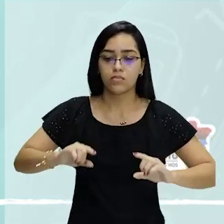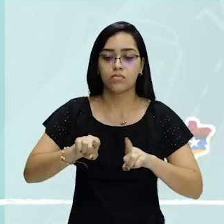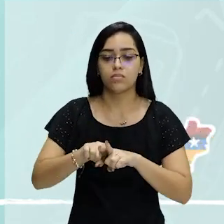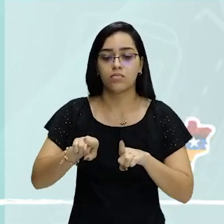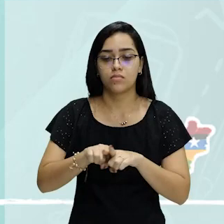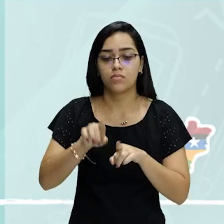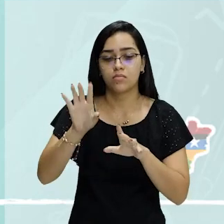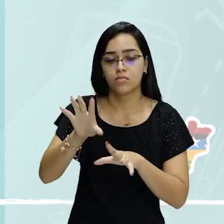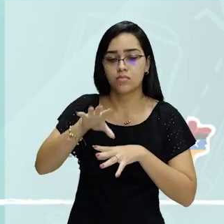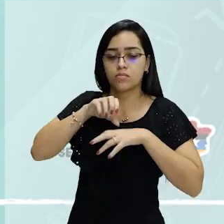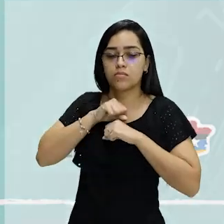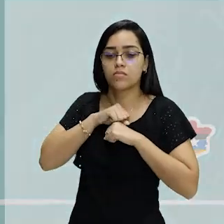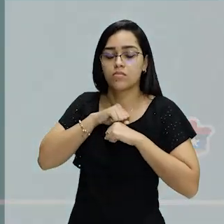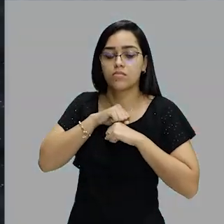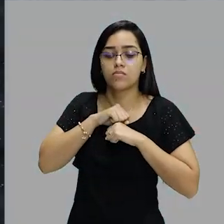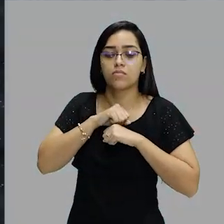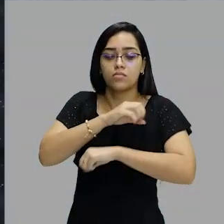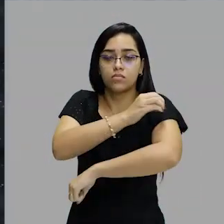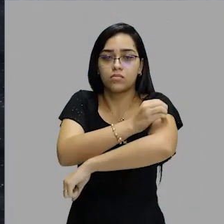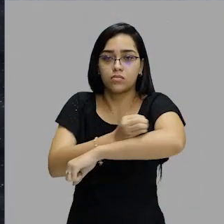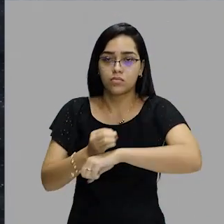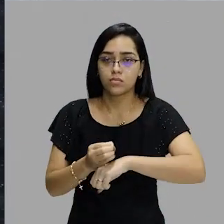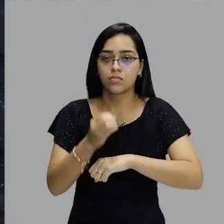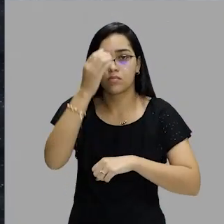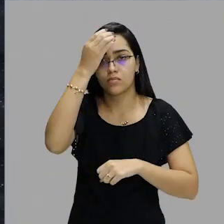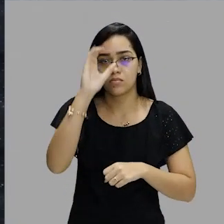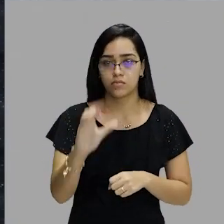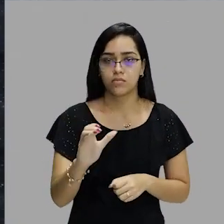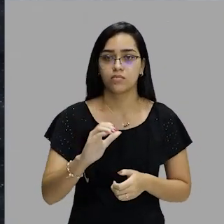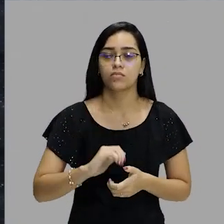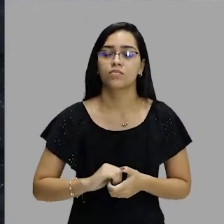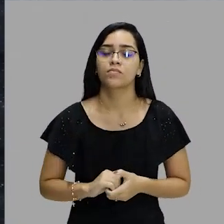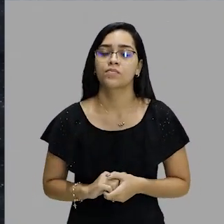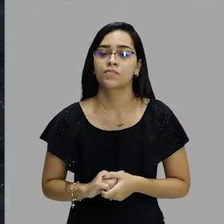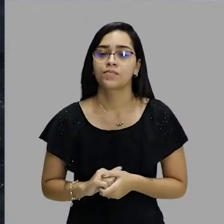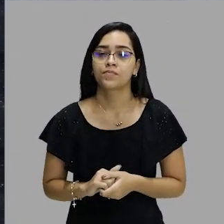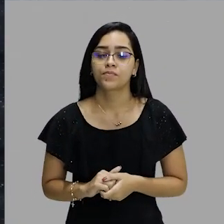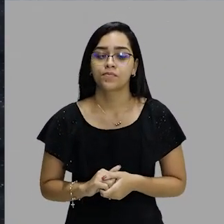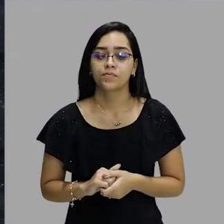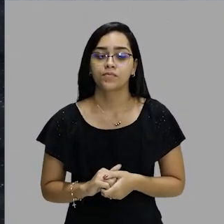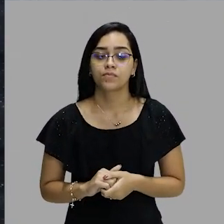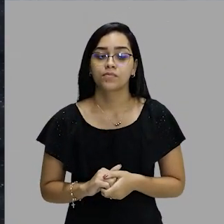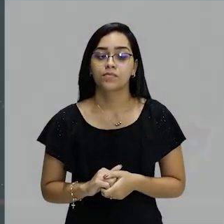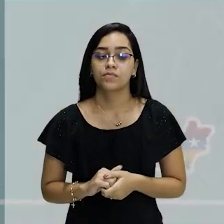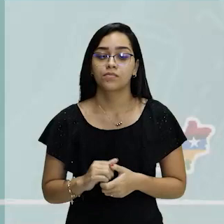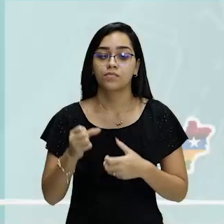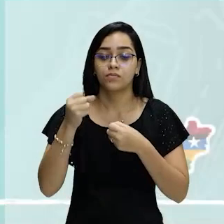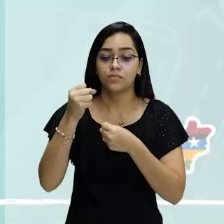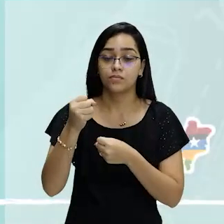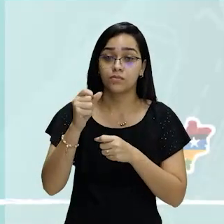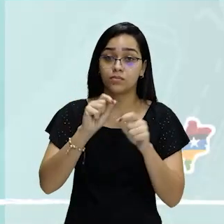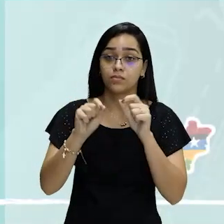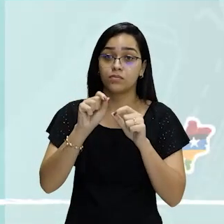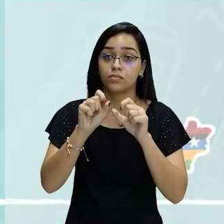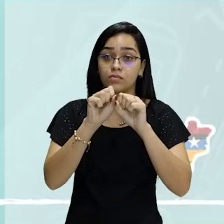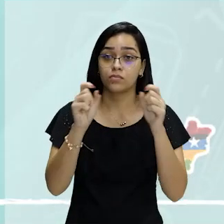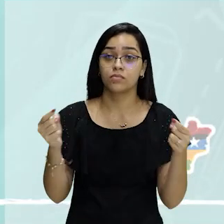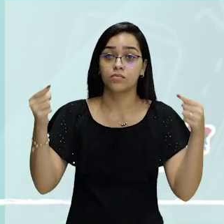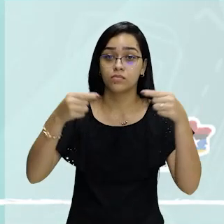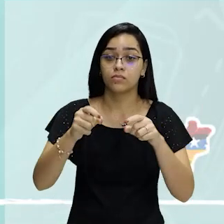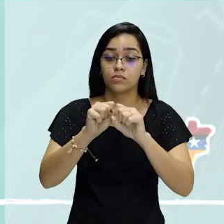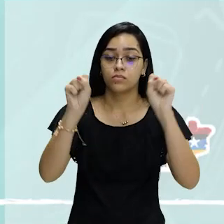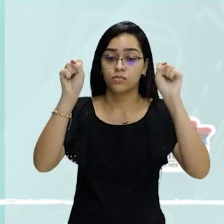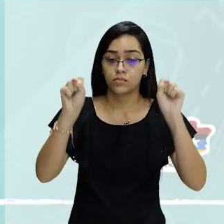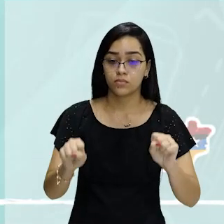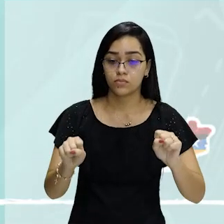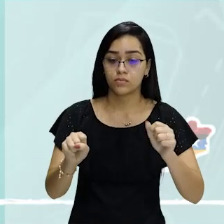da participação cidadã e sua incorporação aos meios oficiais de cultura. E resistindo nas